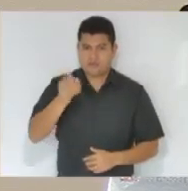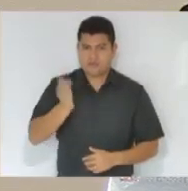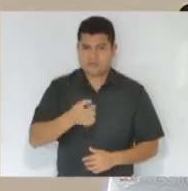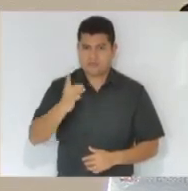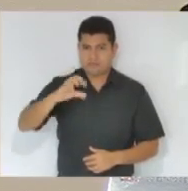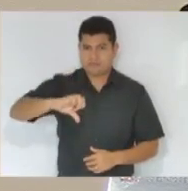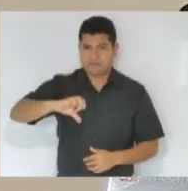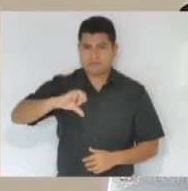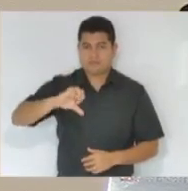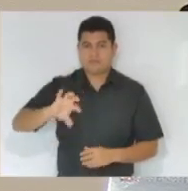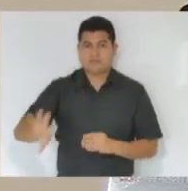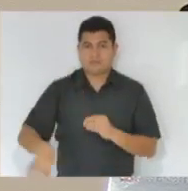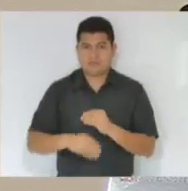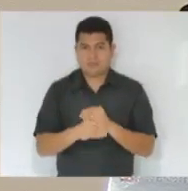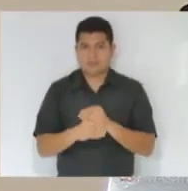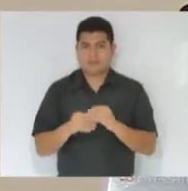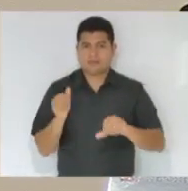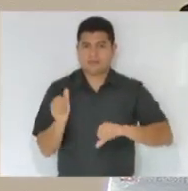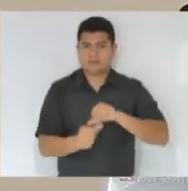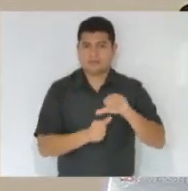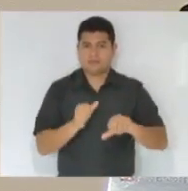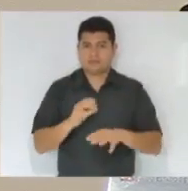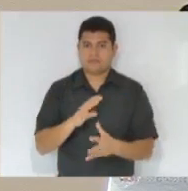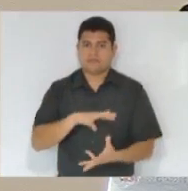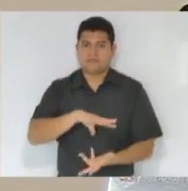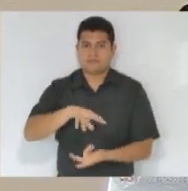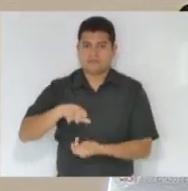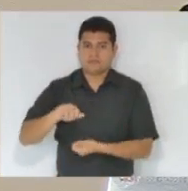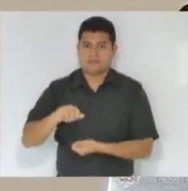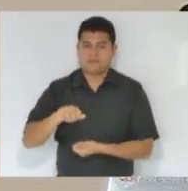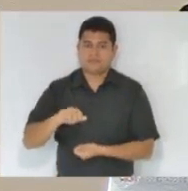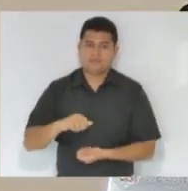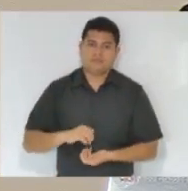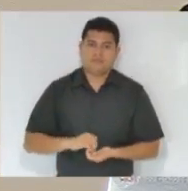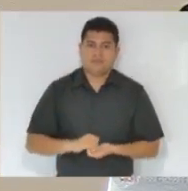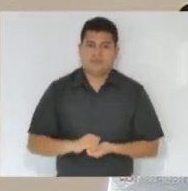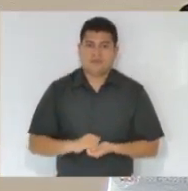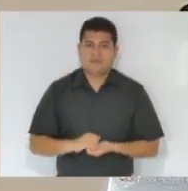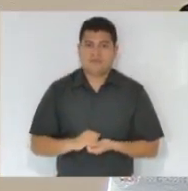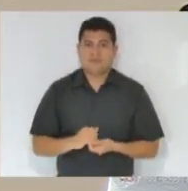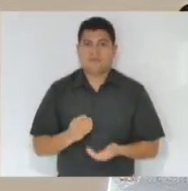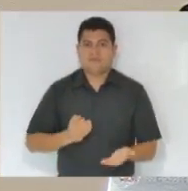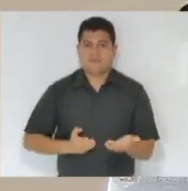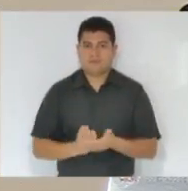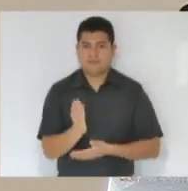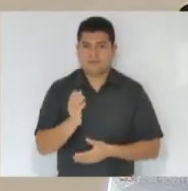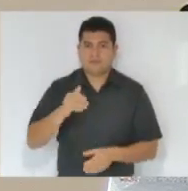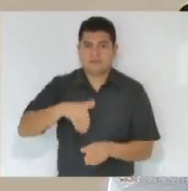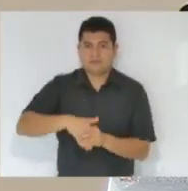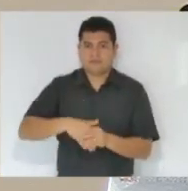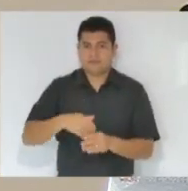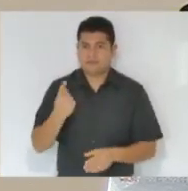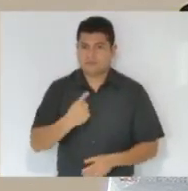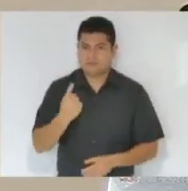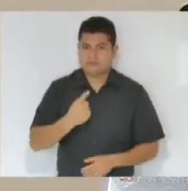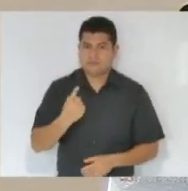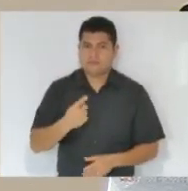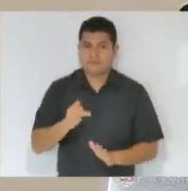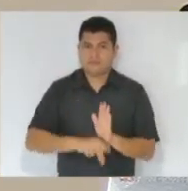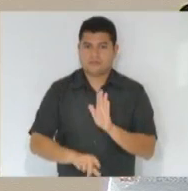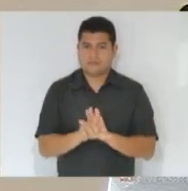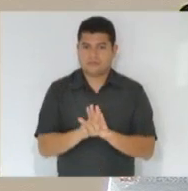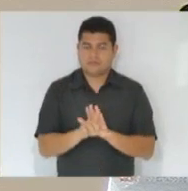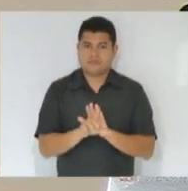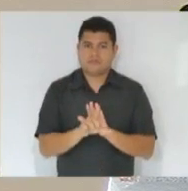027/2019, com emenda modificativa global. Foram aprovados em turno único os projetos de lei